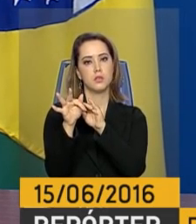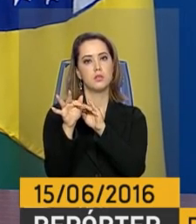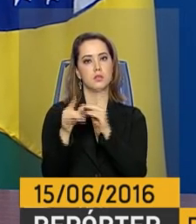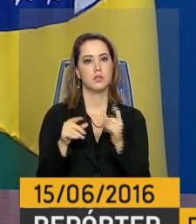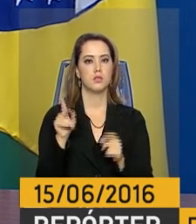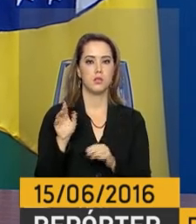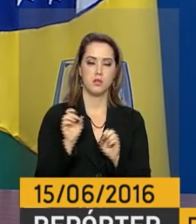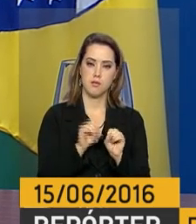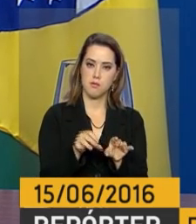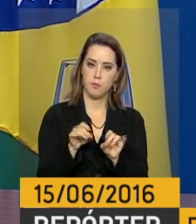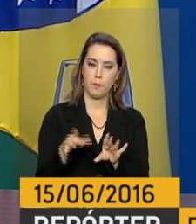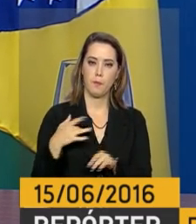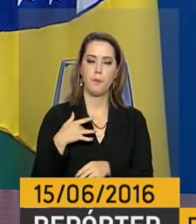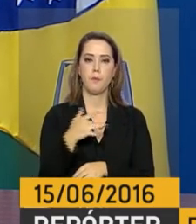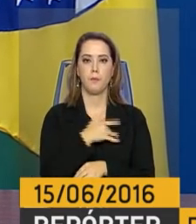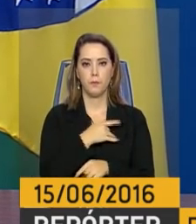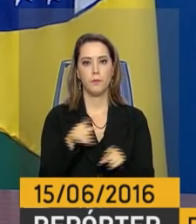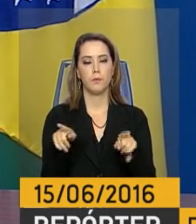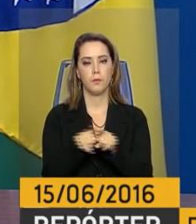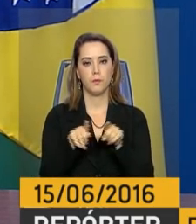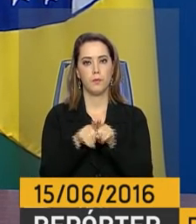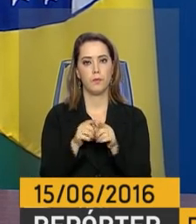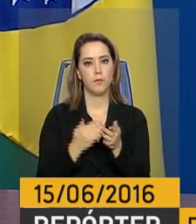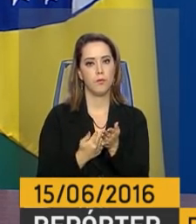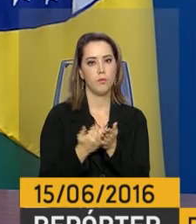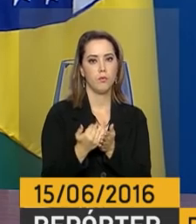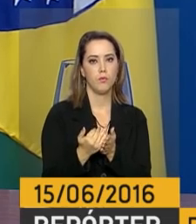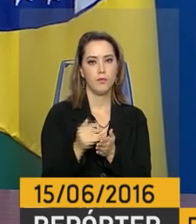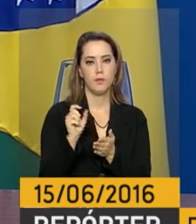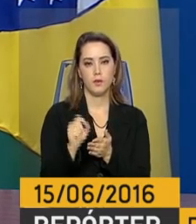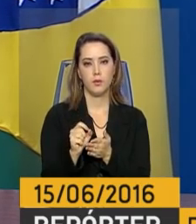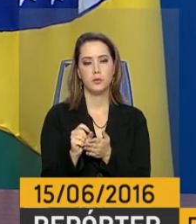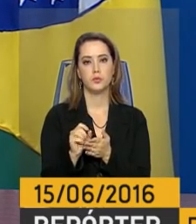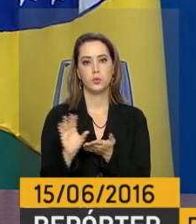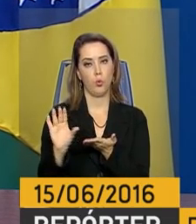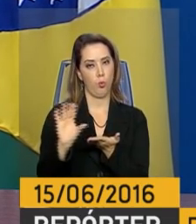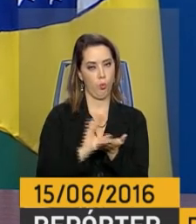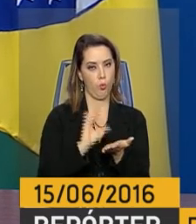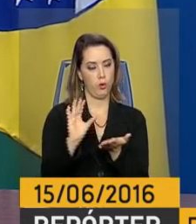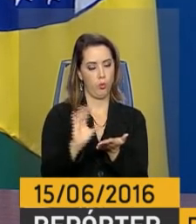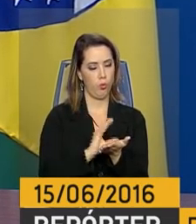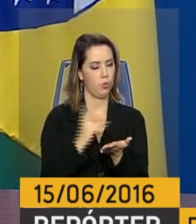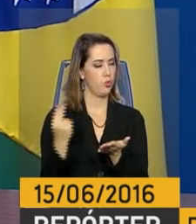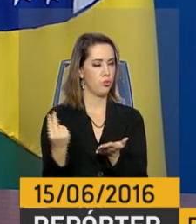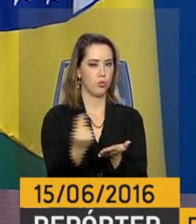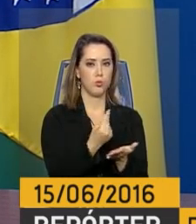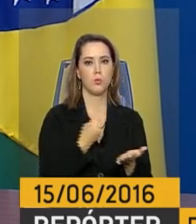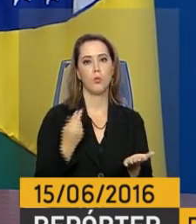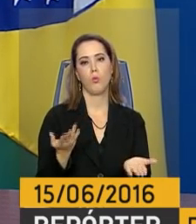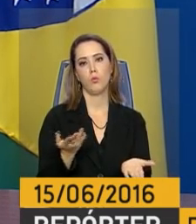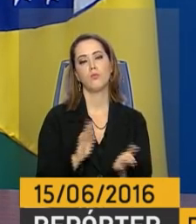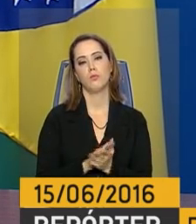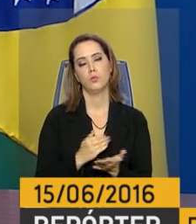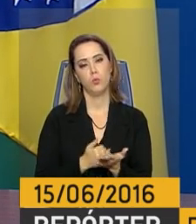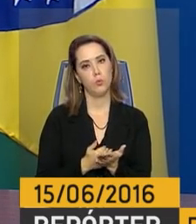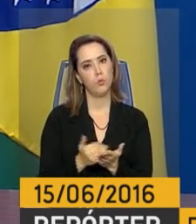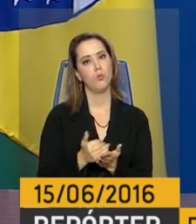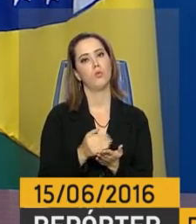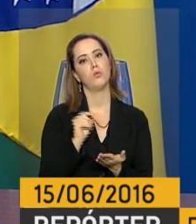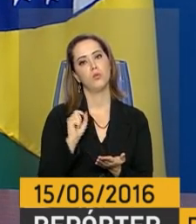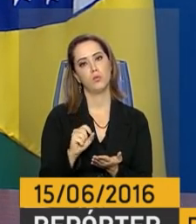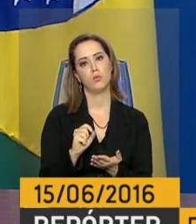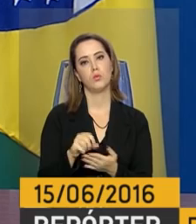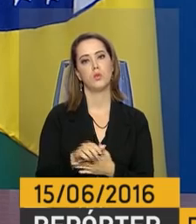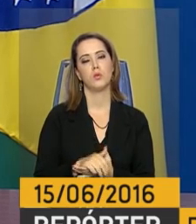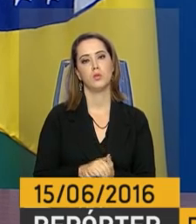a educação e a saúde hoje recebem de recursos e e ele está integralmente